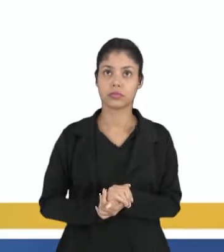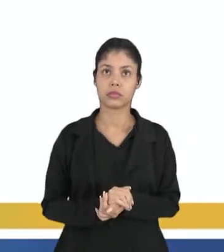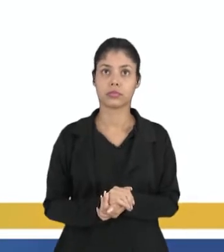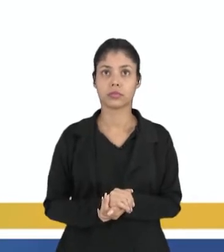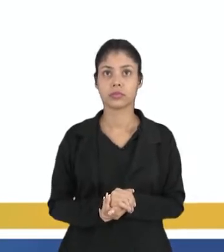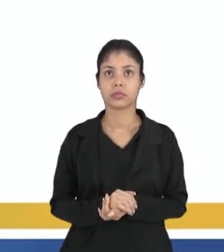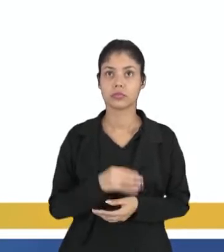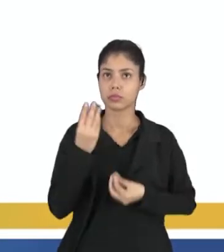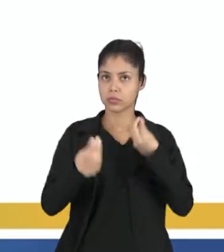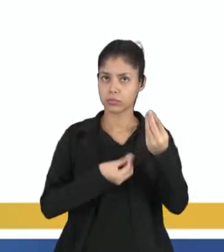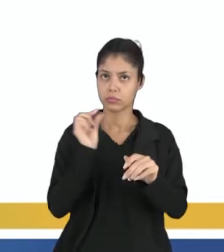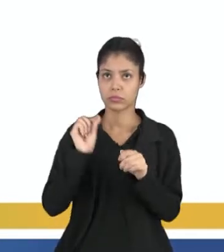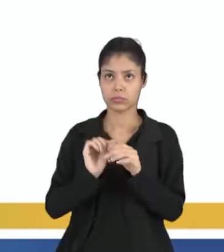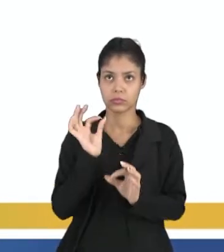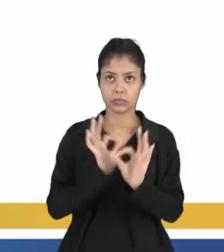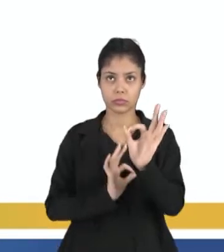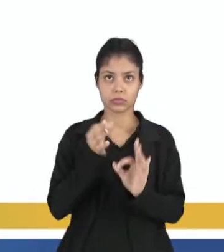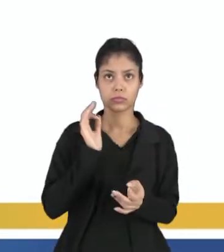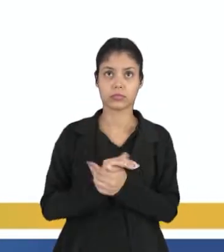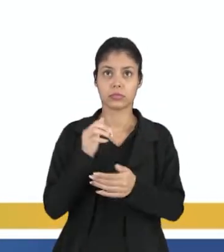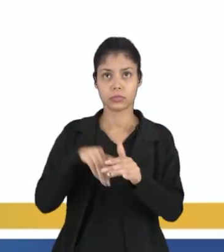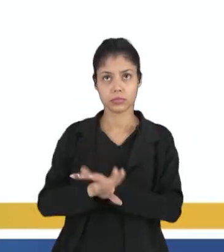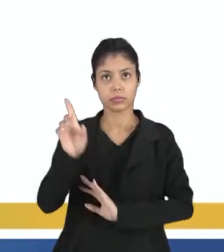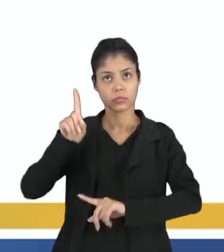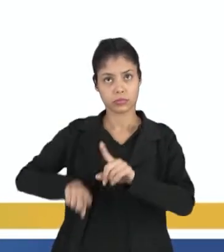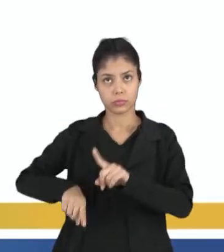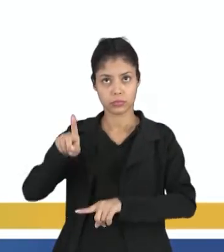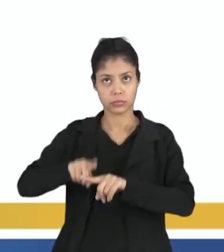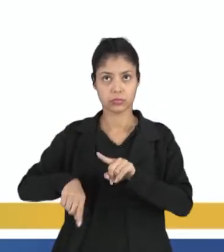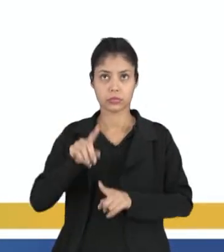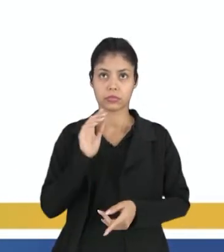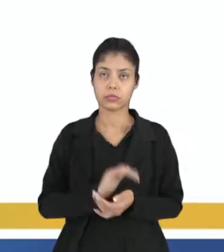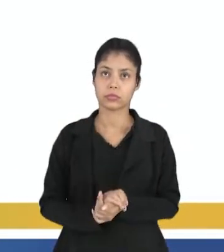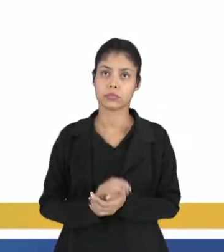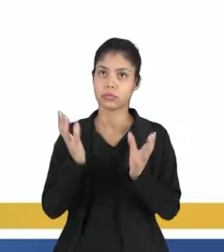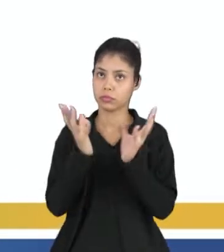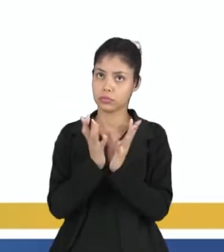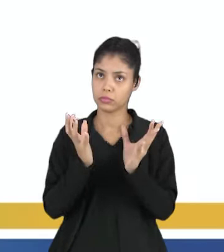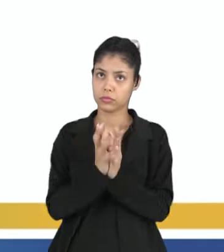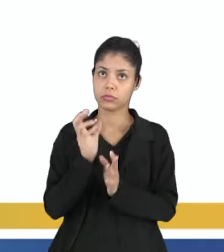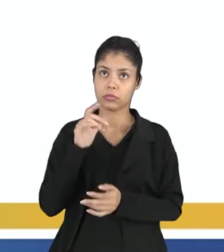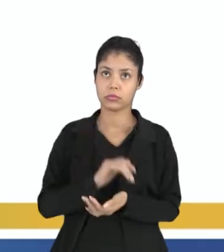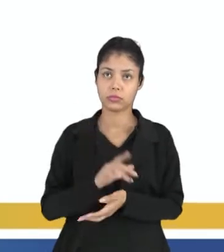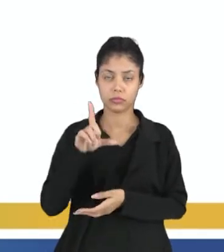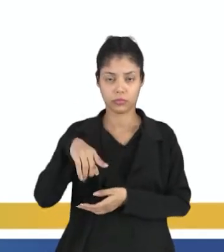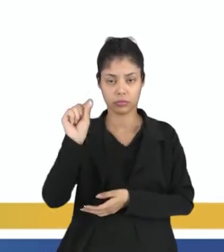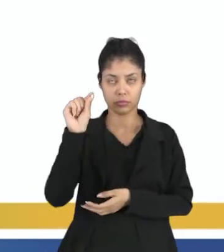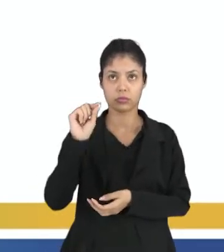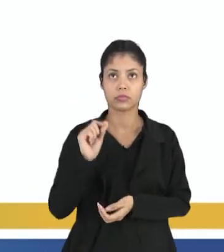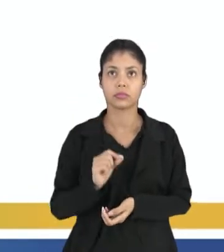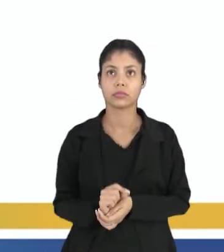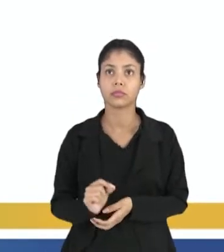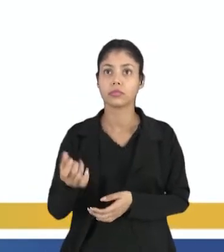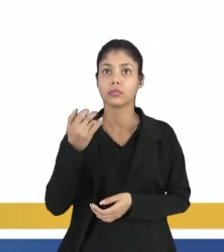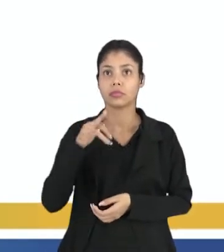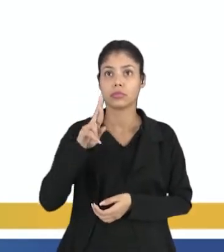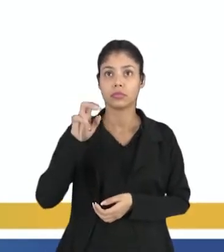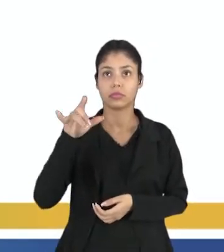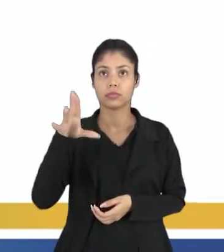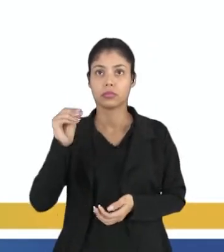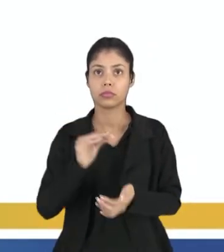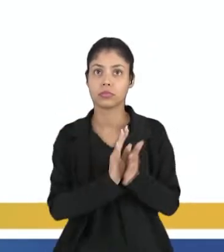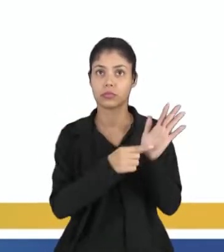reciclagem, como fazer a organização e armazenamento do material para a coleta seletiva.